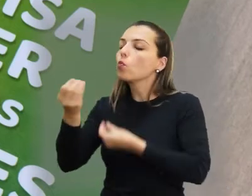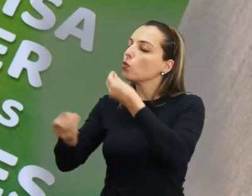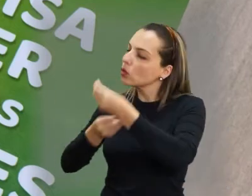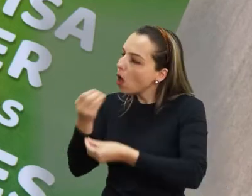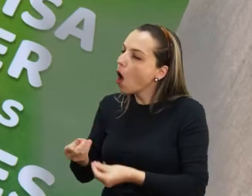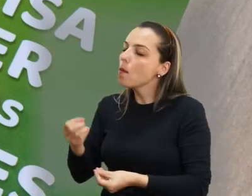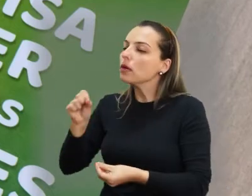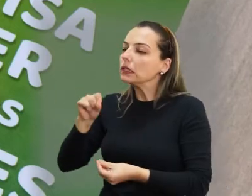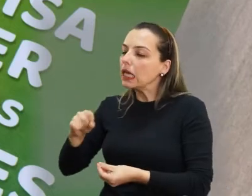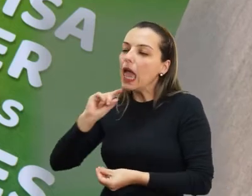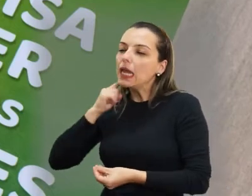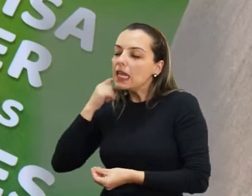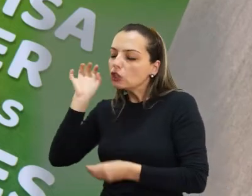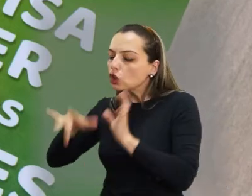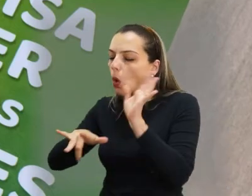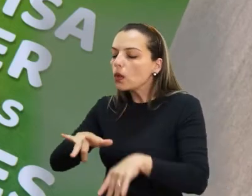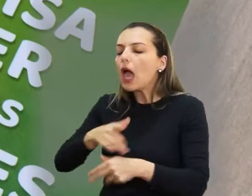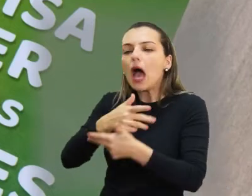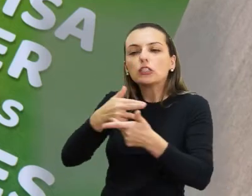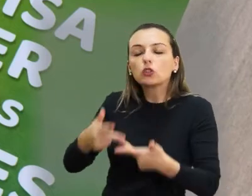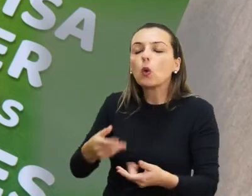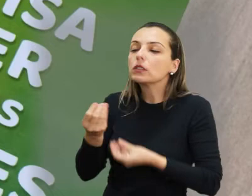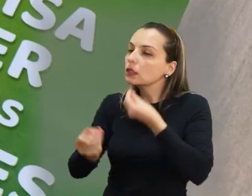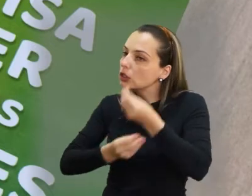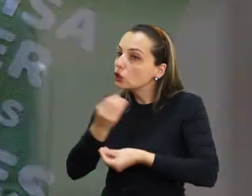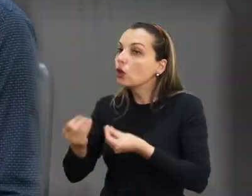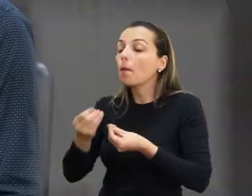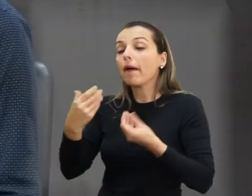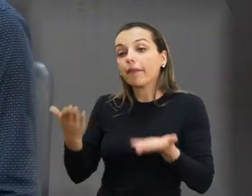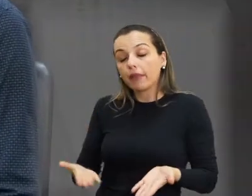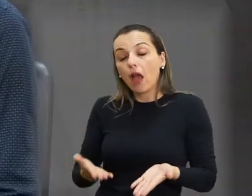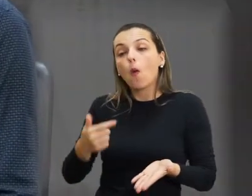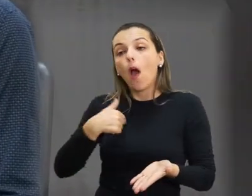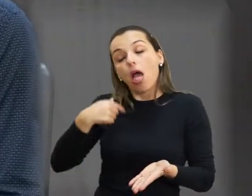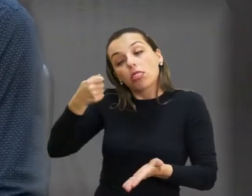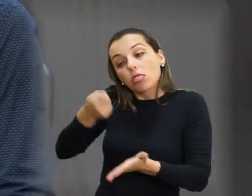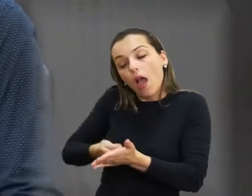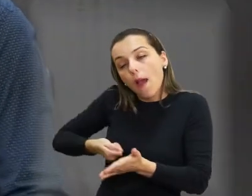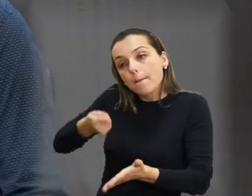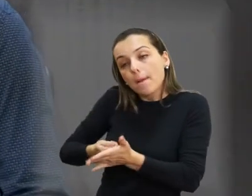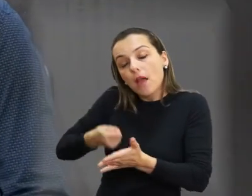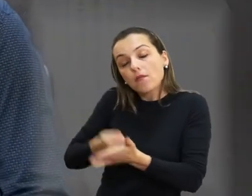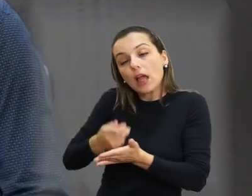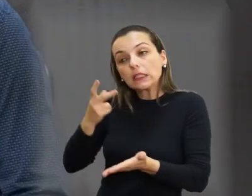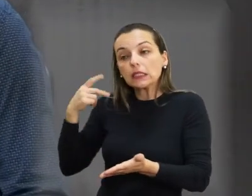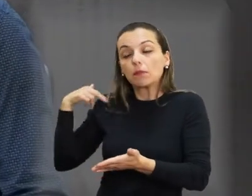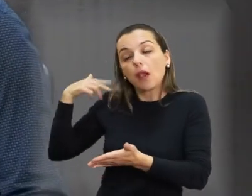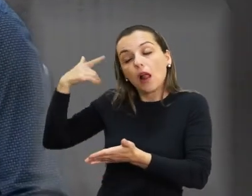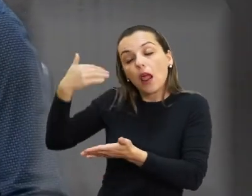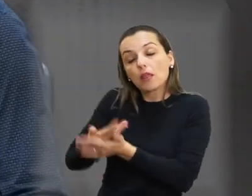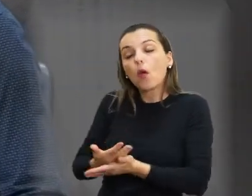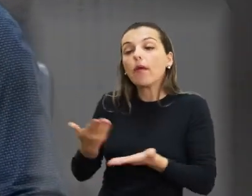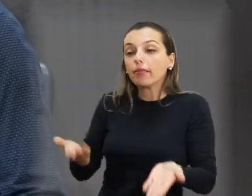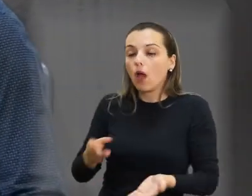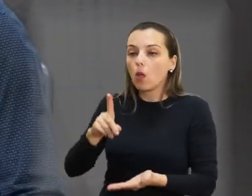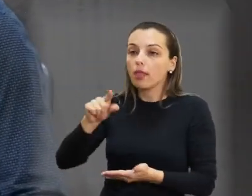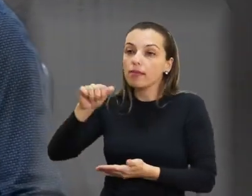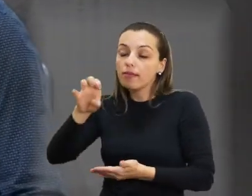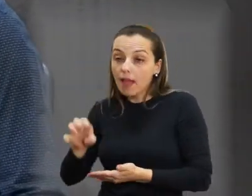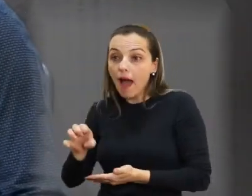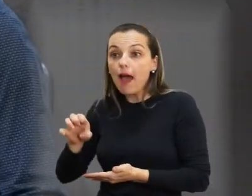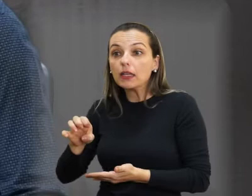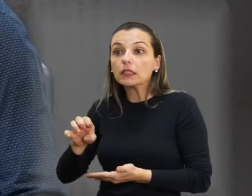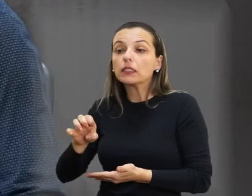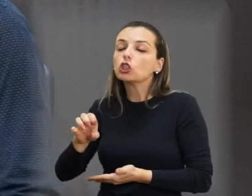deixado lá. E essa cartilha, assim, veio de encontro ao que a gente já cobrava desde o começo do mandato, e o DAI fez isso no ano passado. E a gente ficou muito feliz com